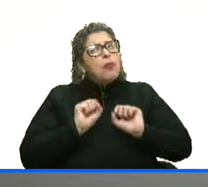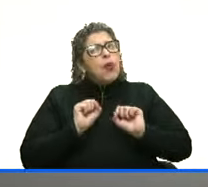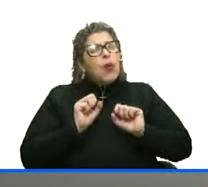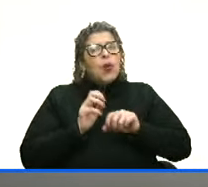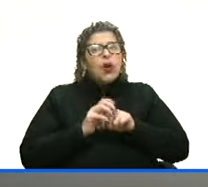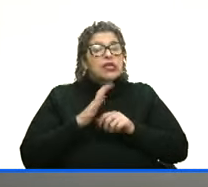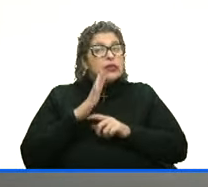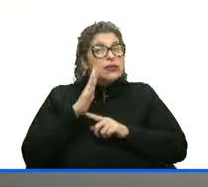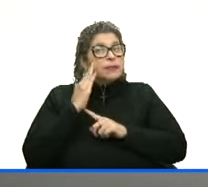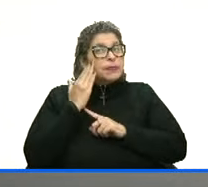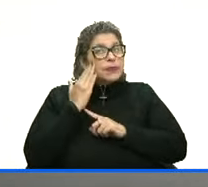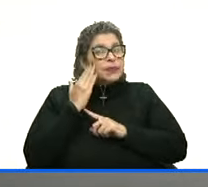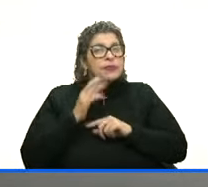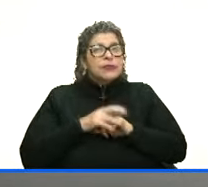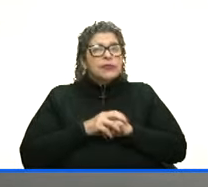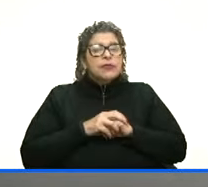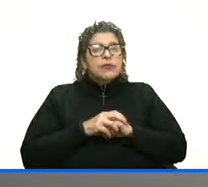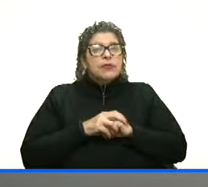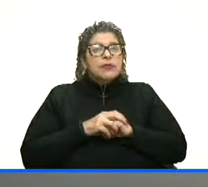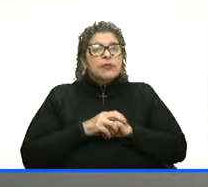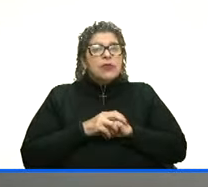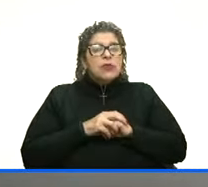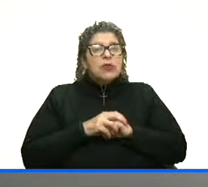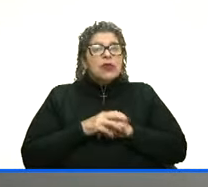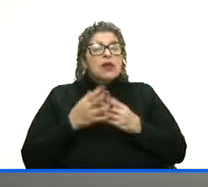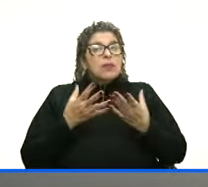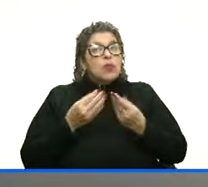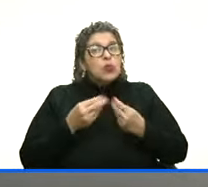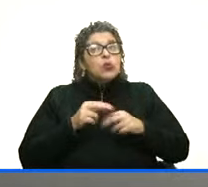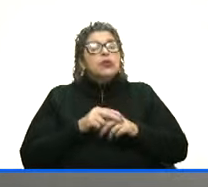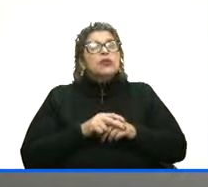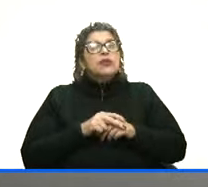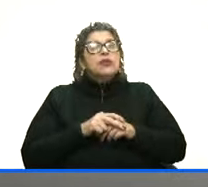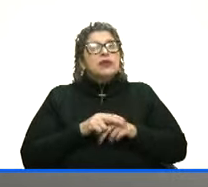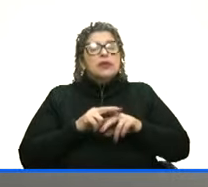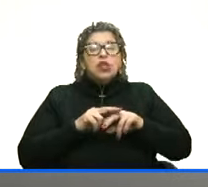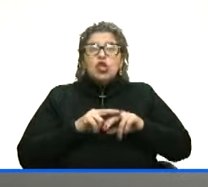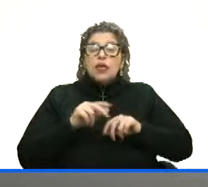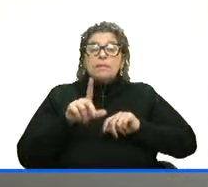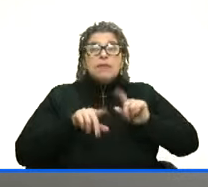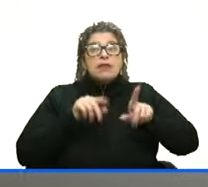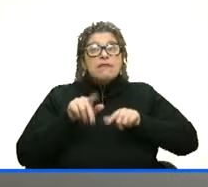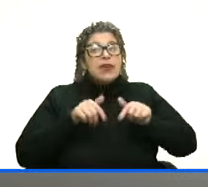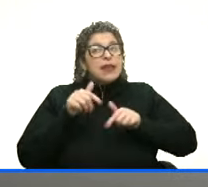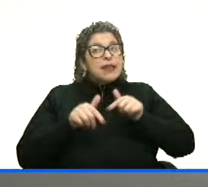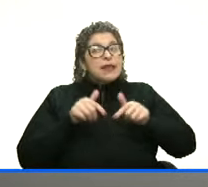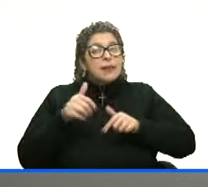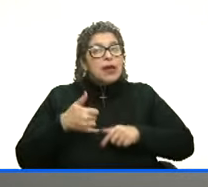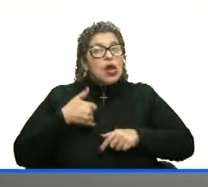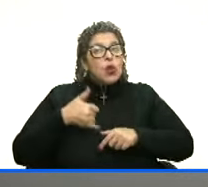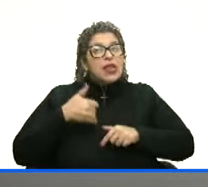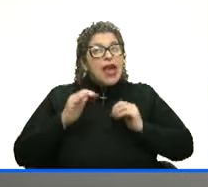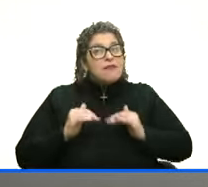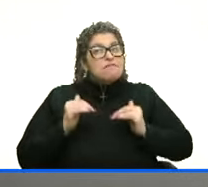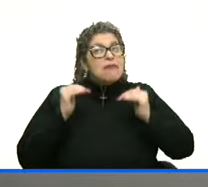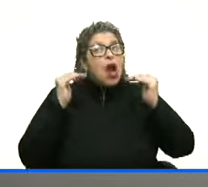bem entendido, a questão de que muitas de nós preferem trabalhar com a faixa etária